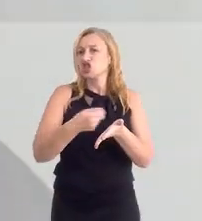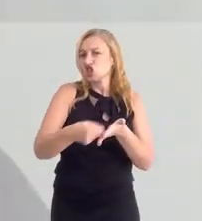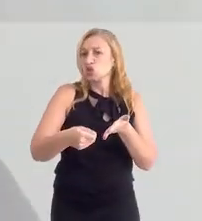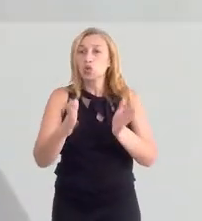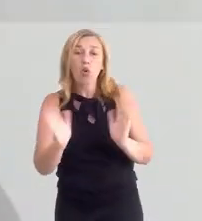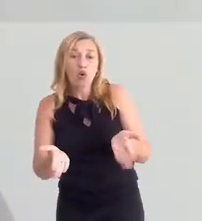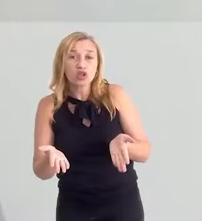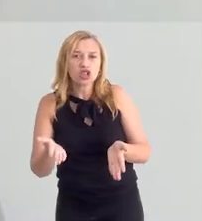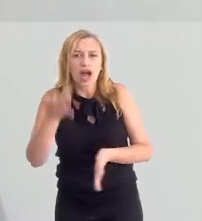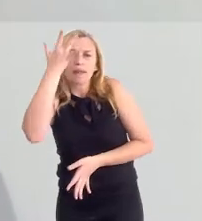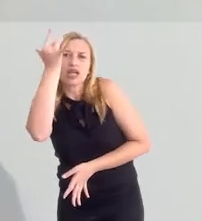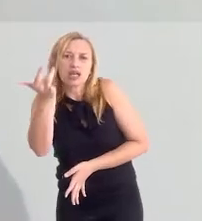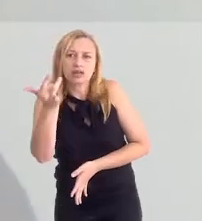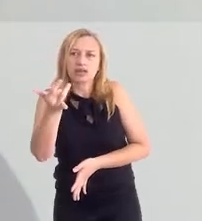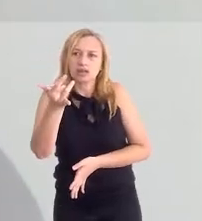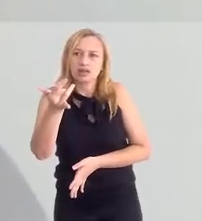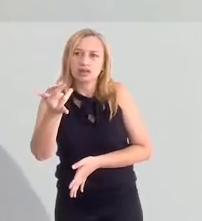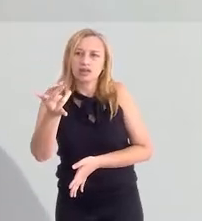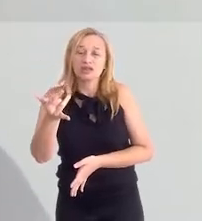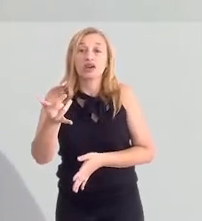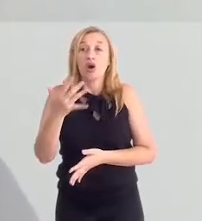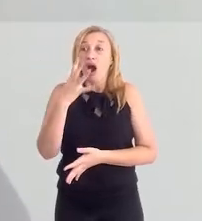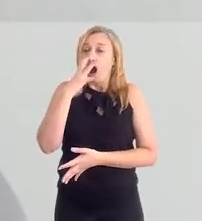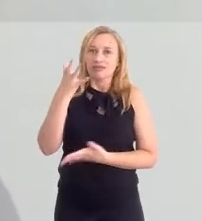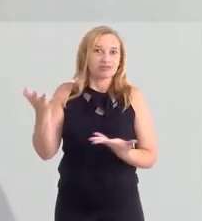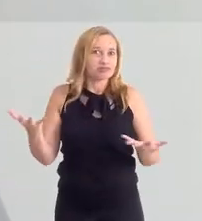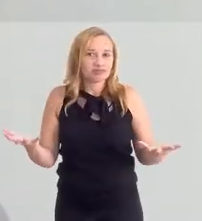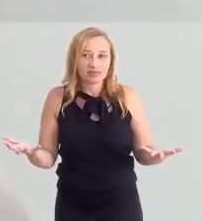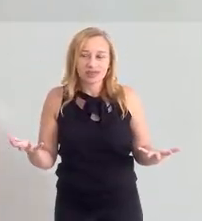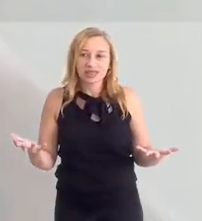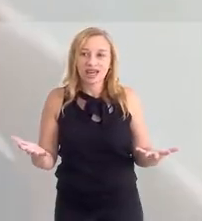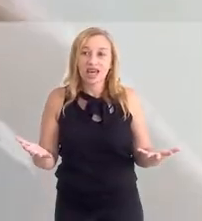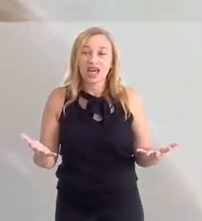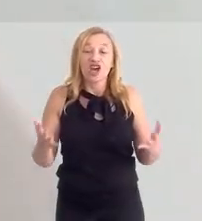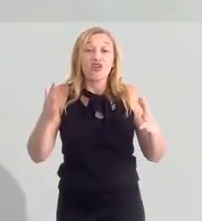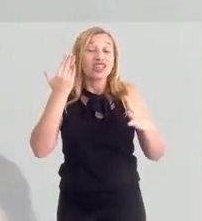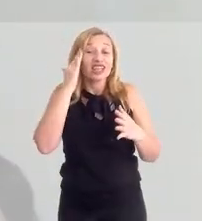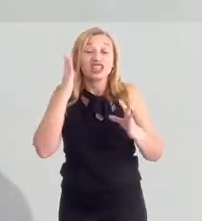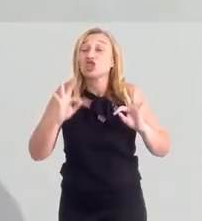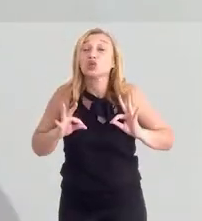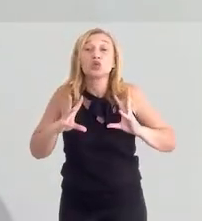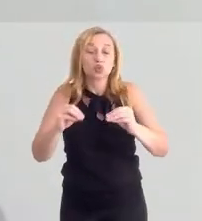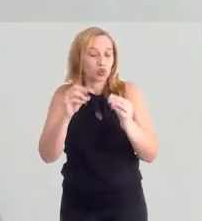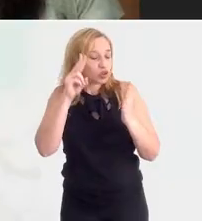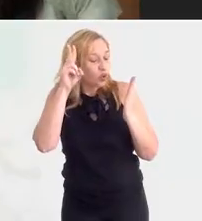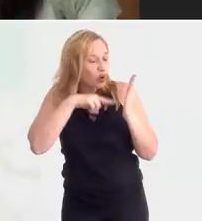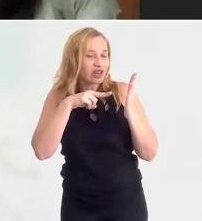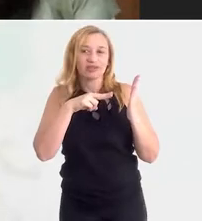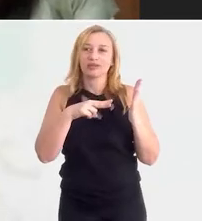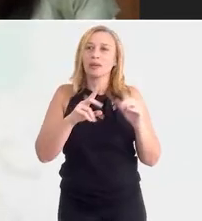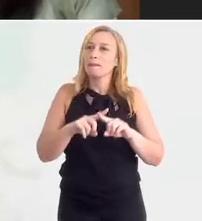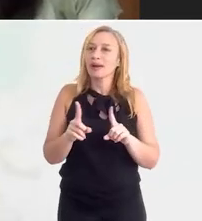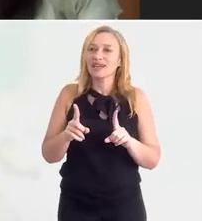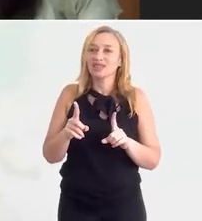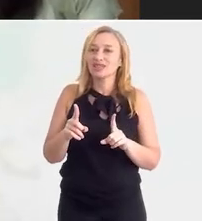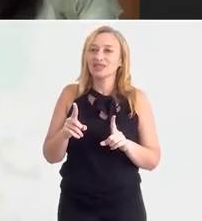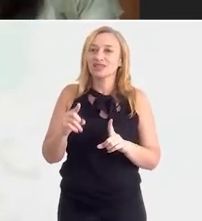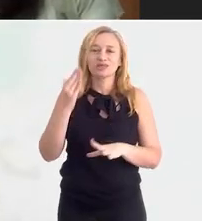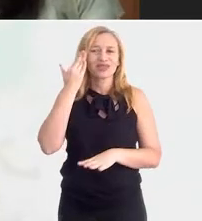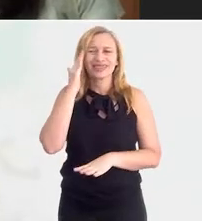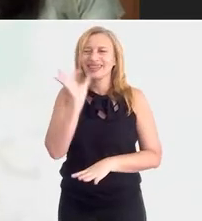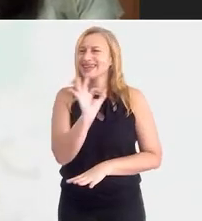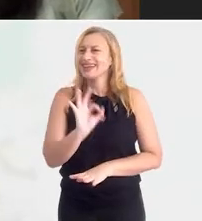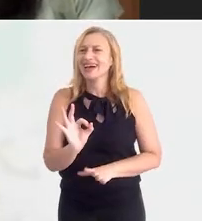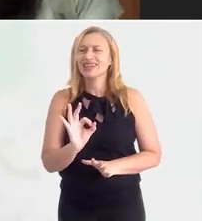escrito amanhã. Me aconteceu uma experiência incrível. Eu entendia tudo que eu lia, mas eu não compreendia nada